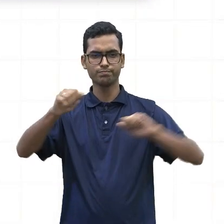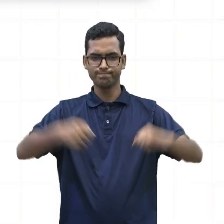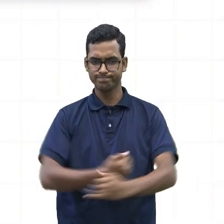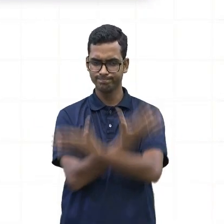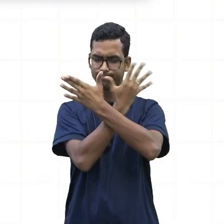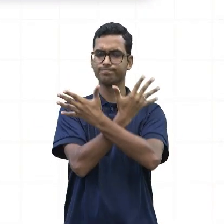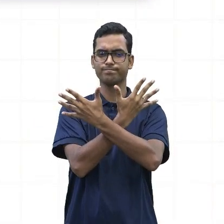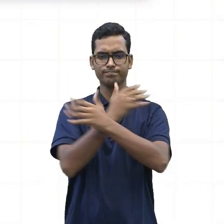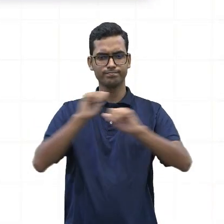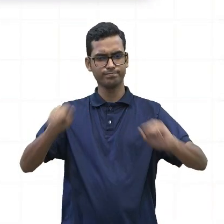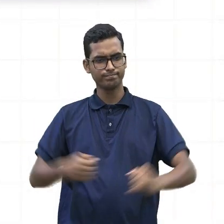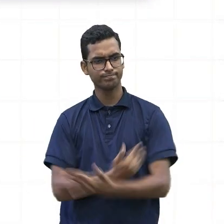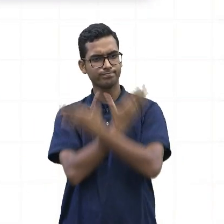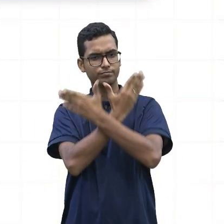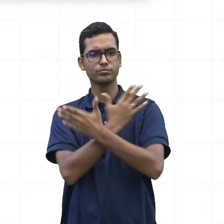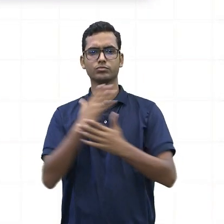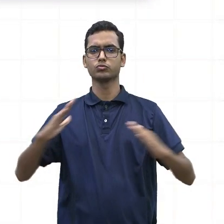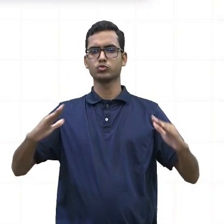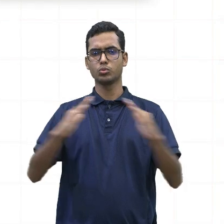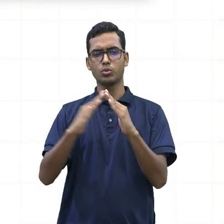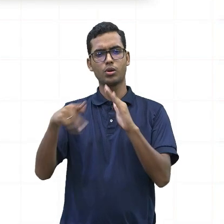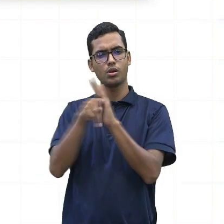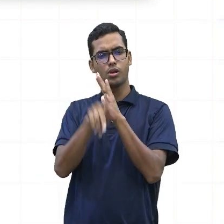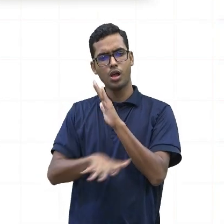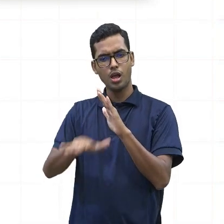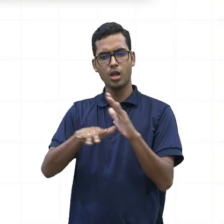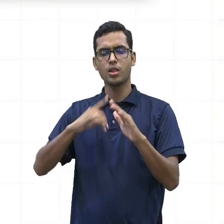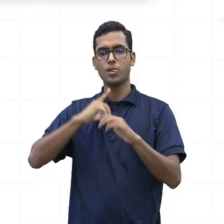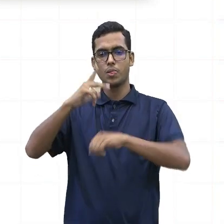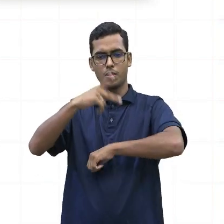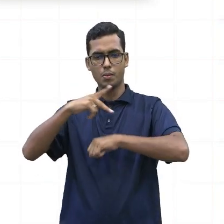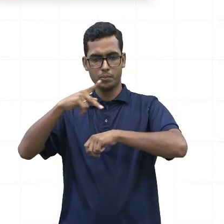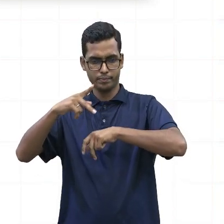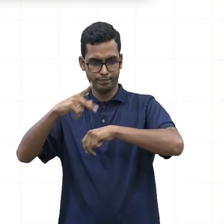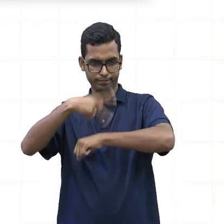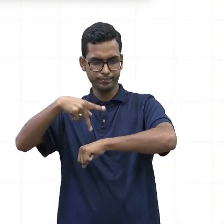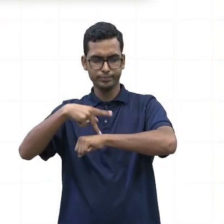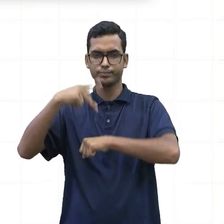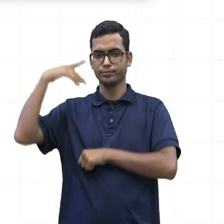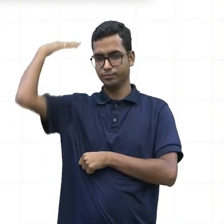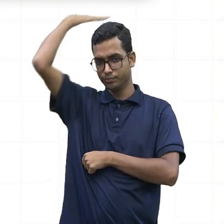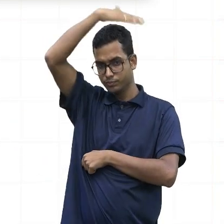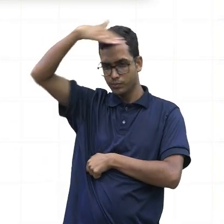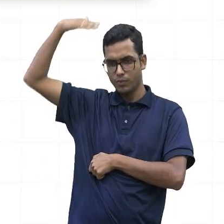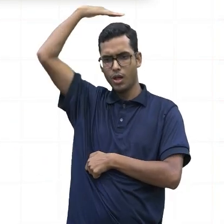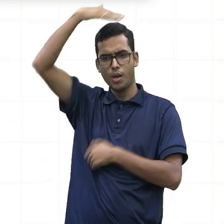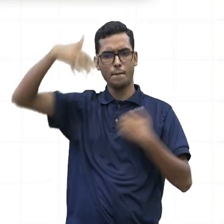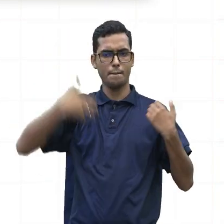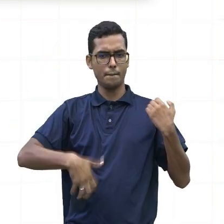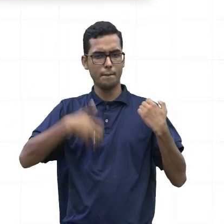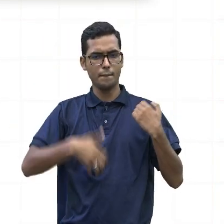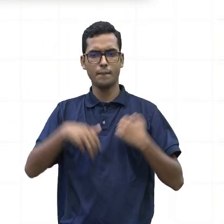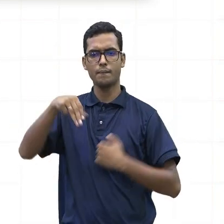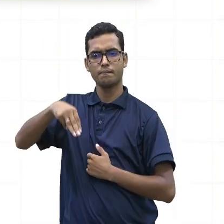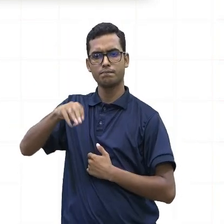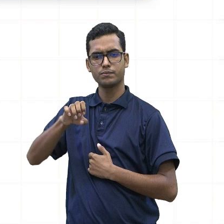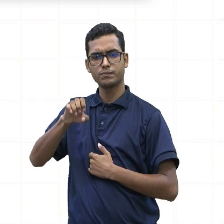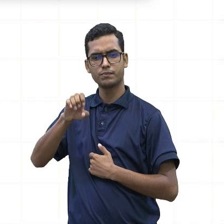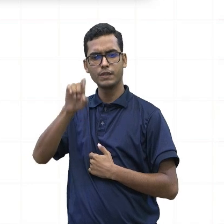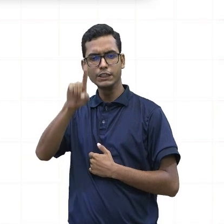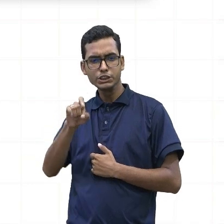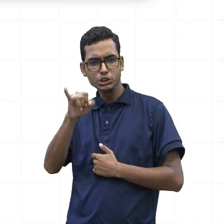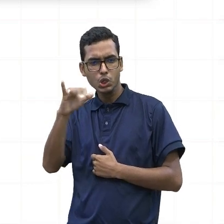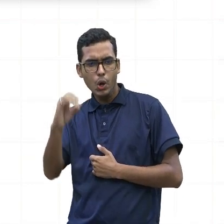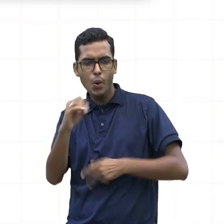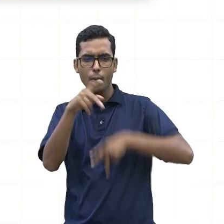do México, eram um povo guerreiro e conquistaram povos menores. Possuíam conhecimentos em